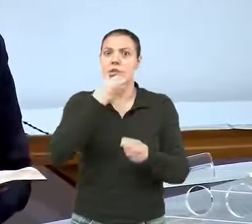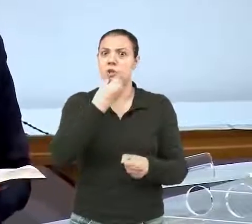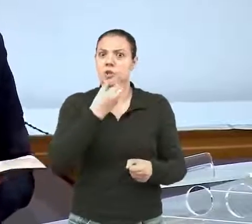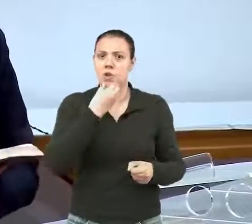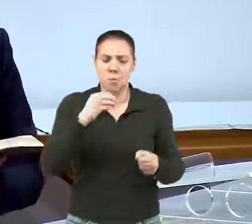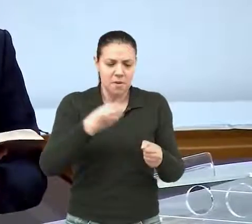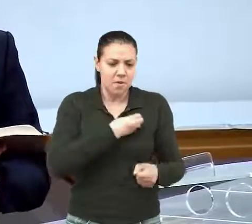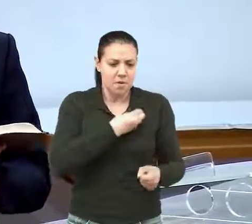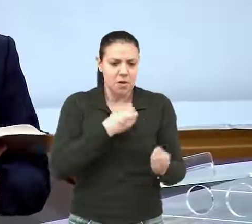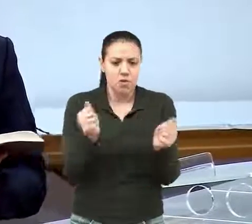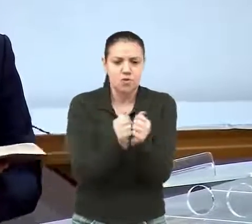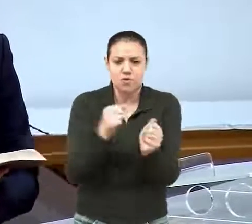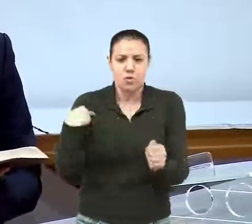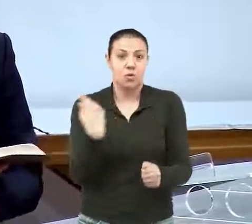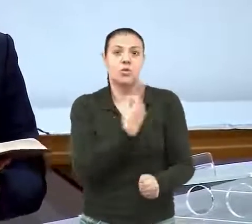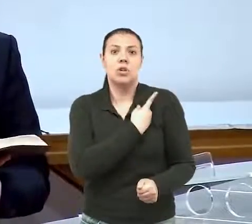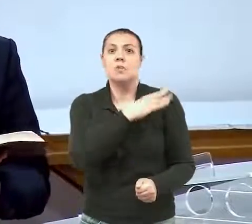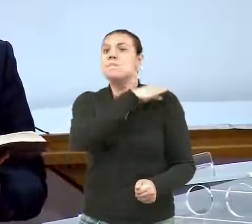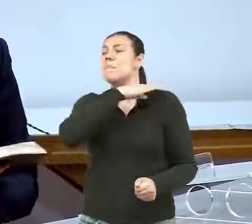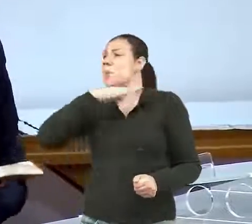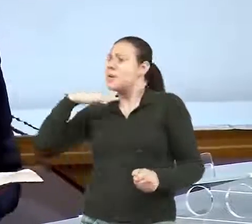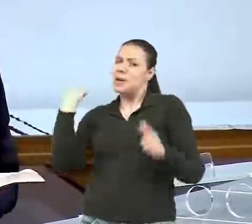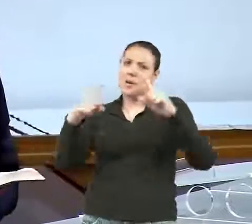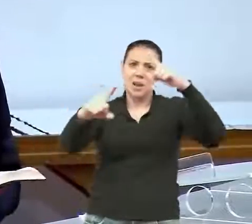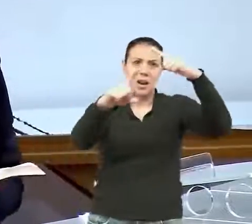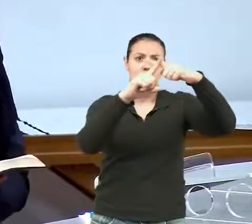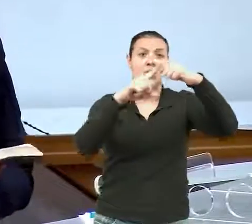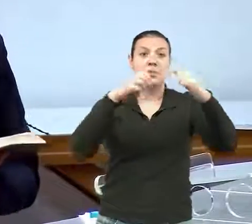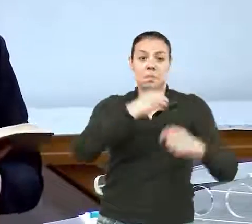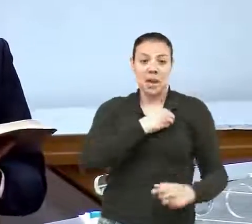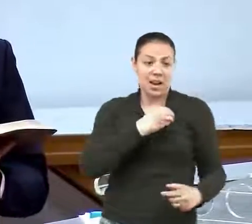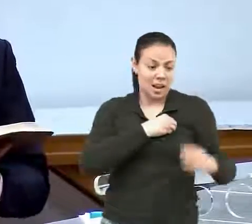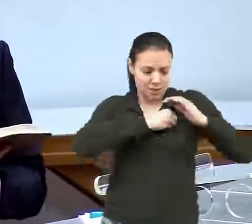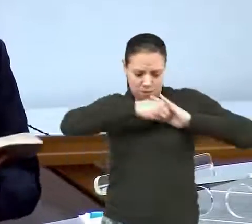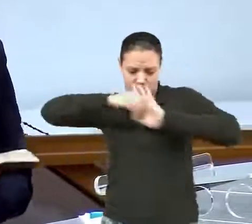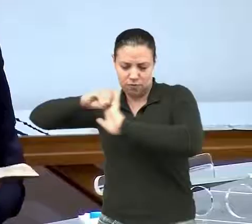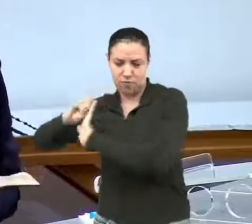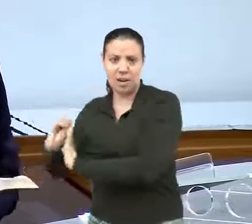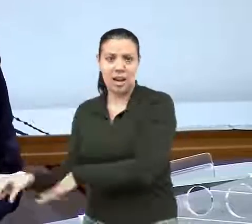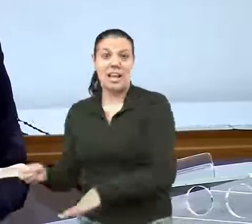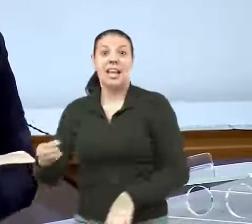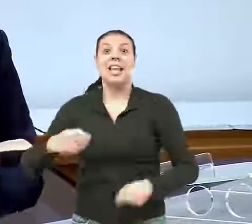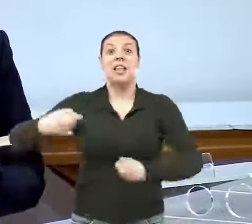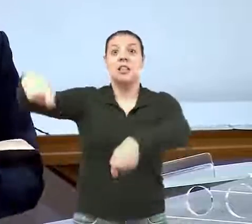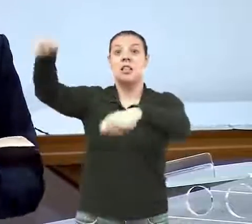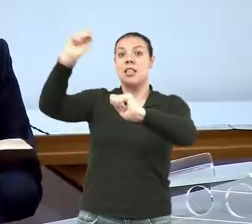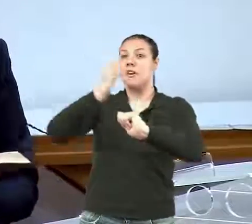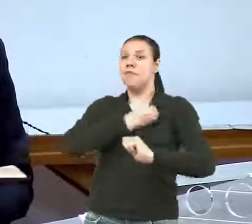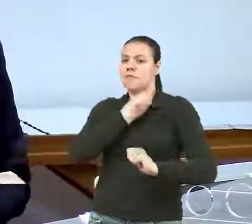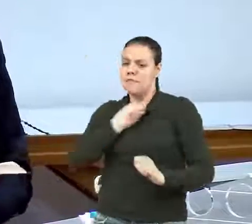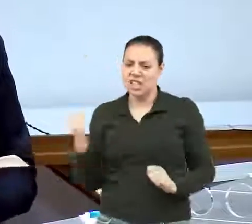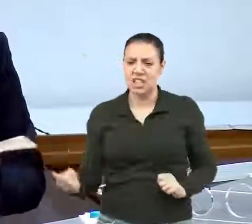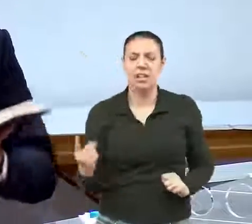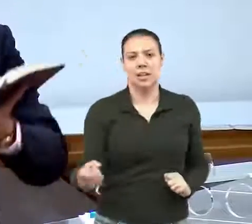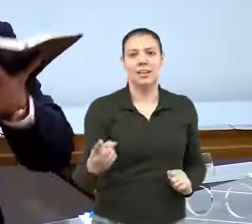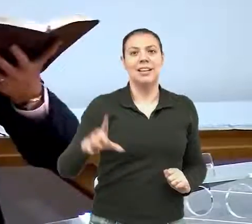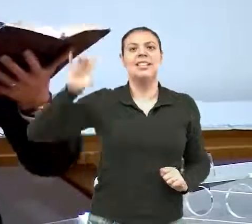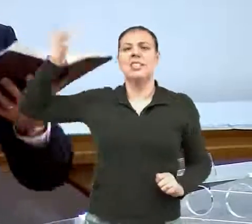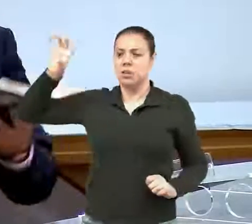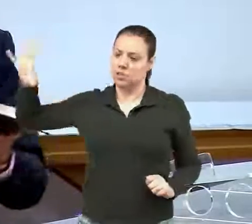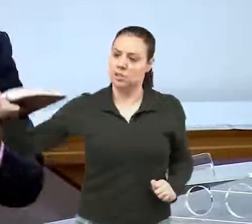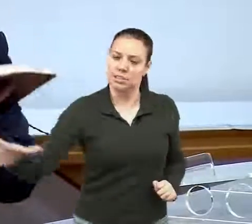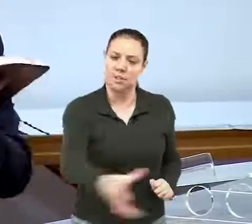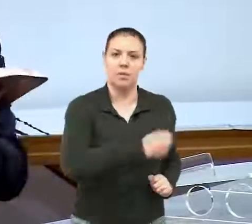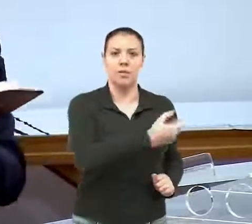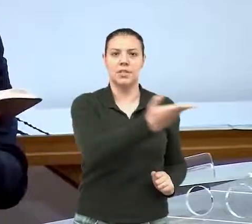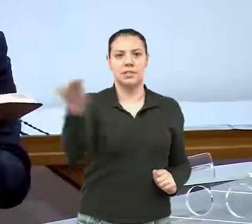aqui viveu, e o seu Filho morreu na cruz pelos seus pecados, para dar a você a vida eterna. Deus remiu você, e se